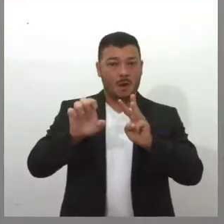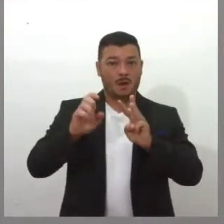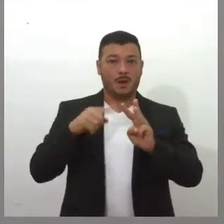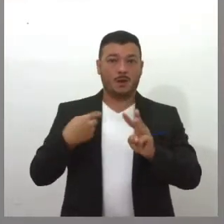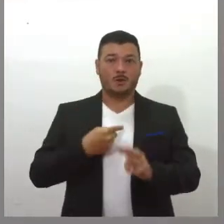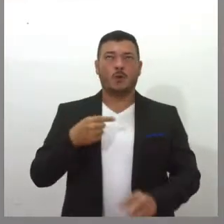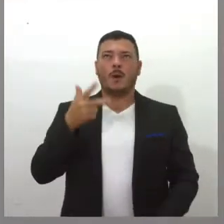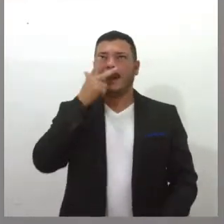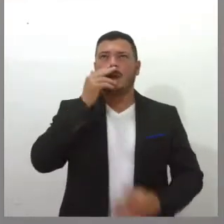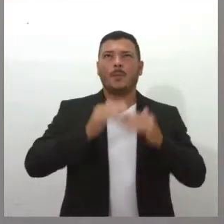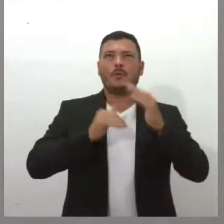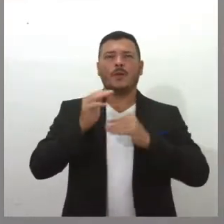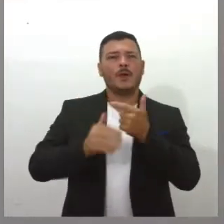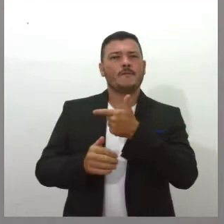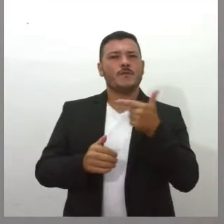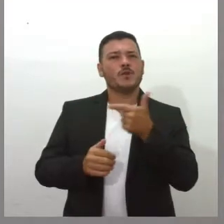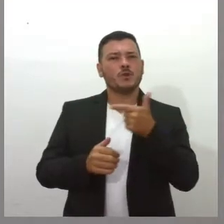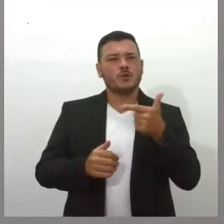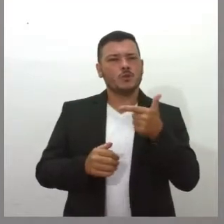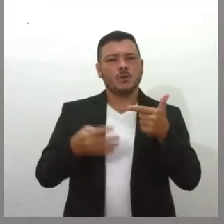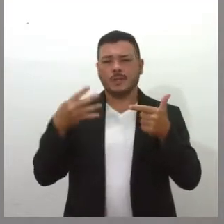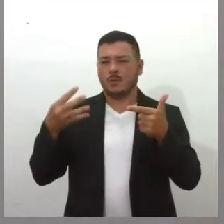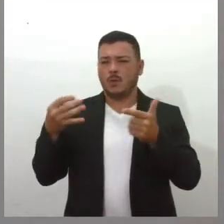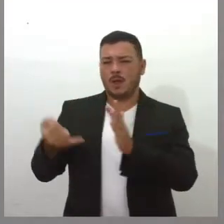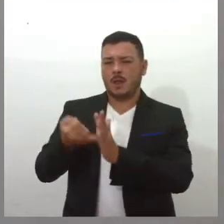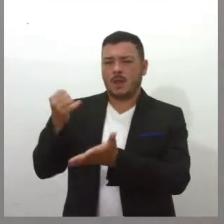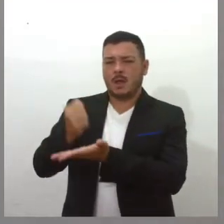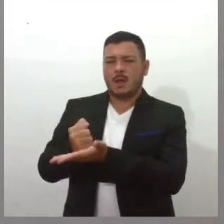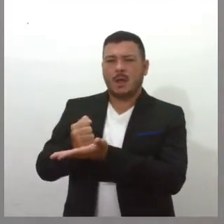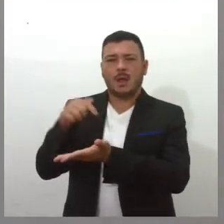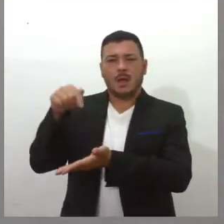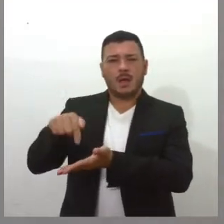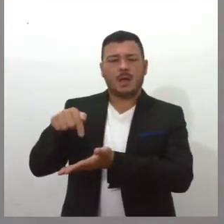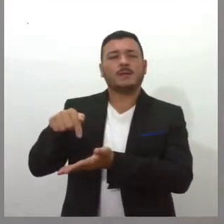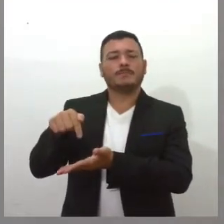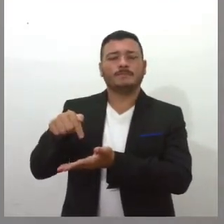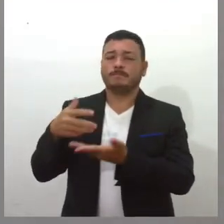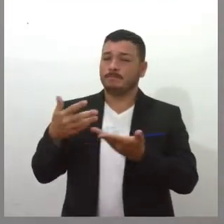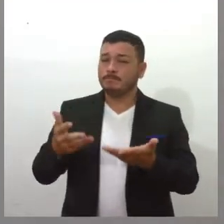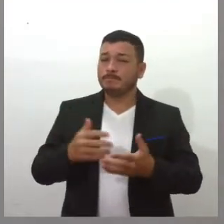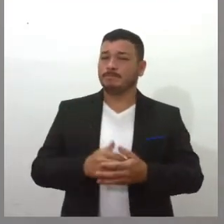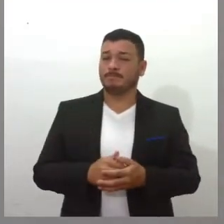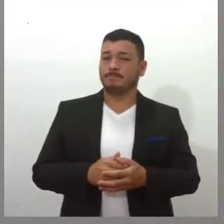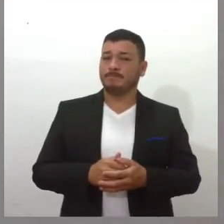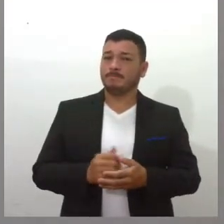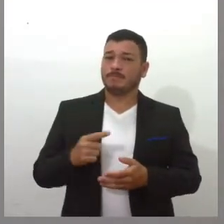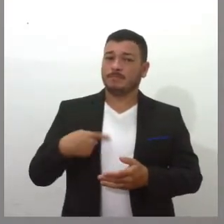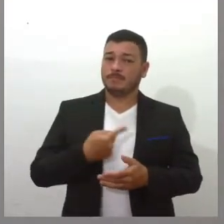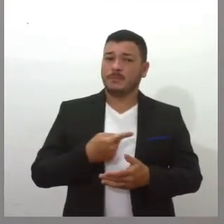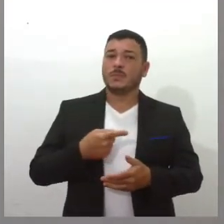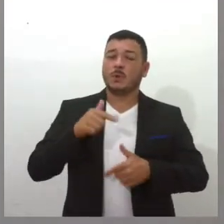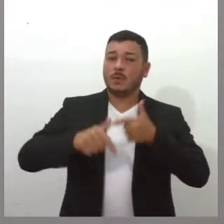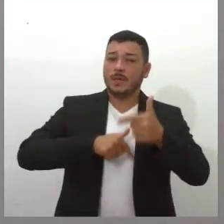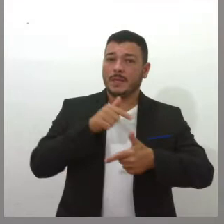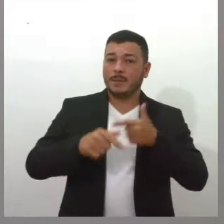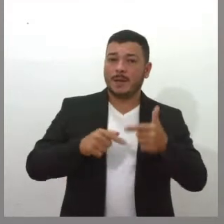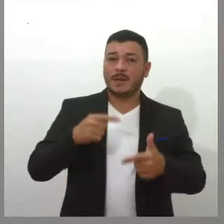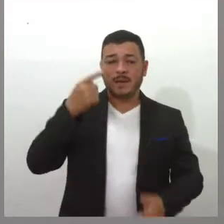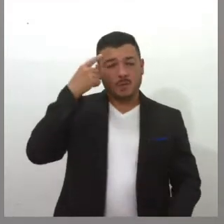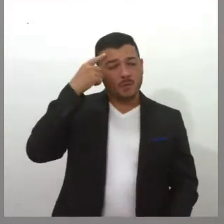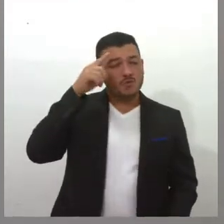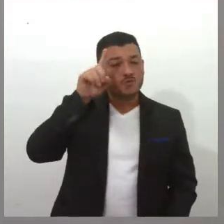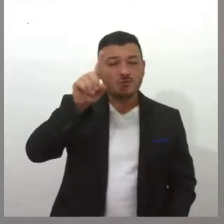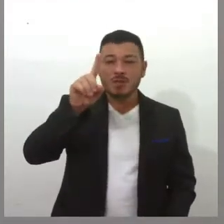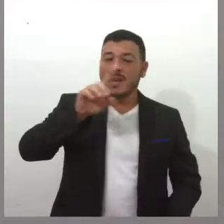22 estatutários e 4 CLTs da Fundação, que damos plantão 24 horas no